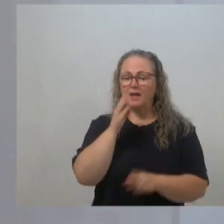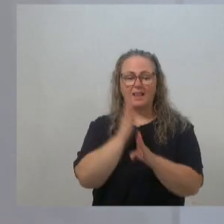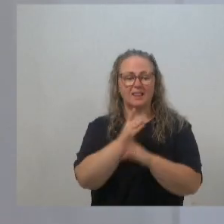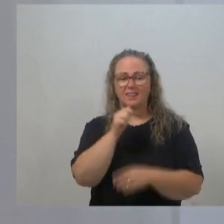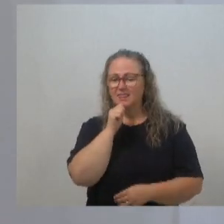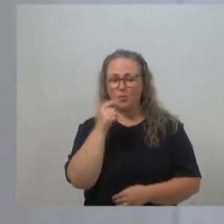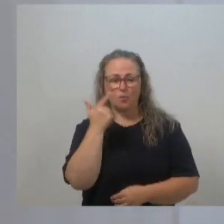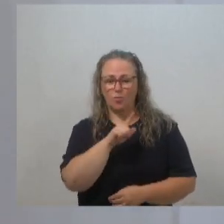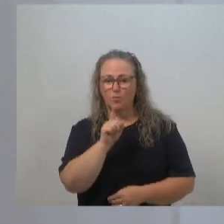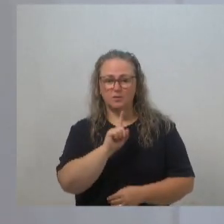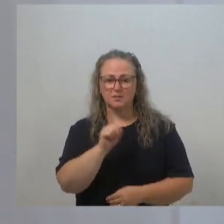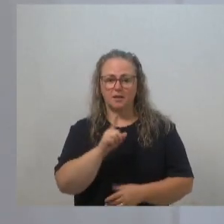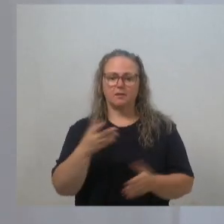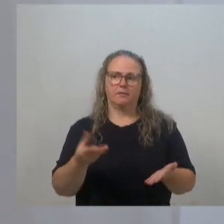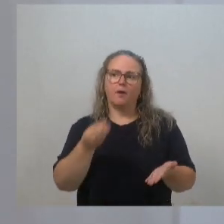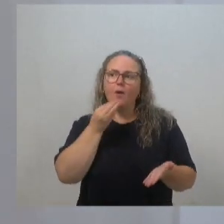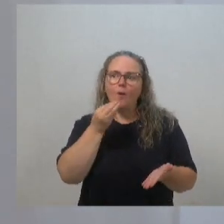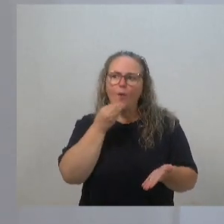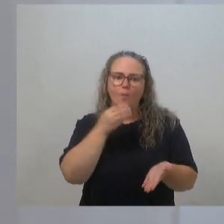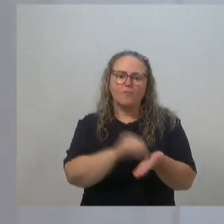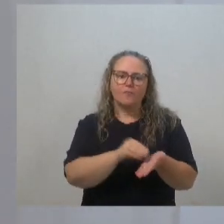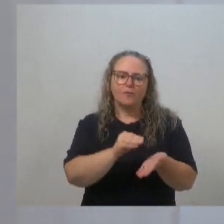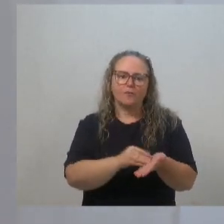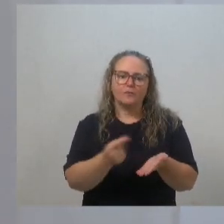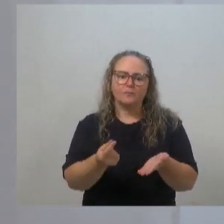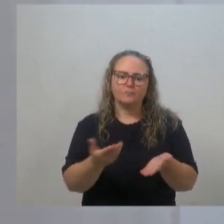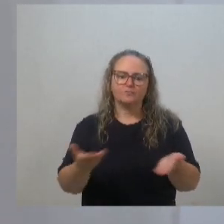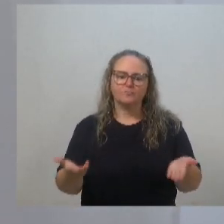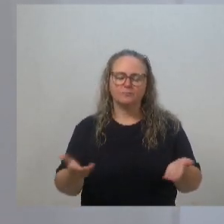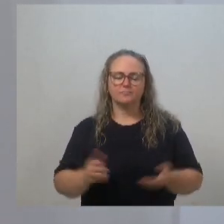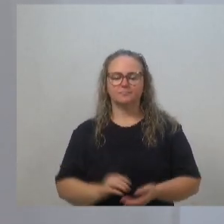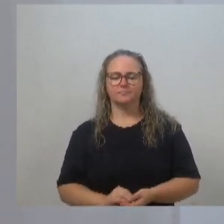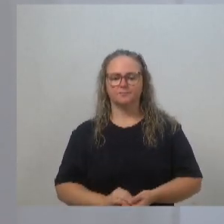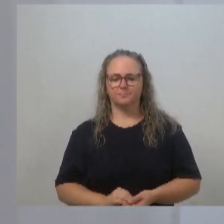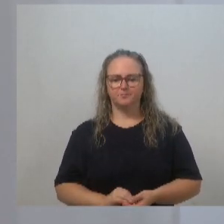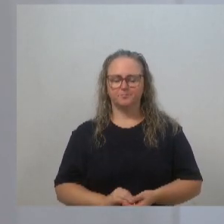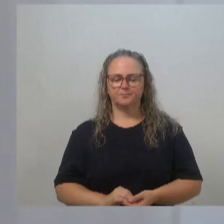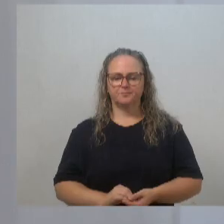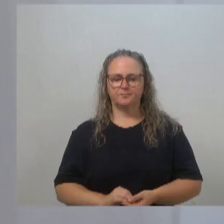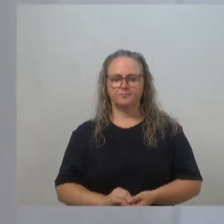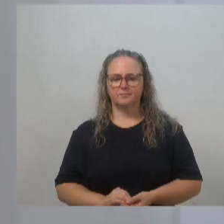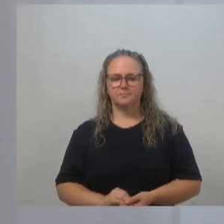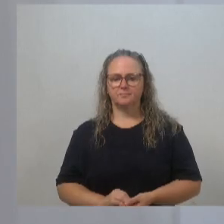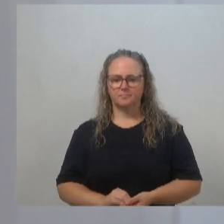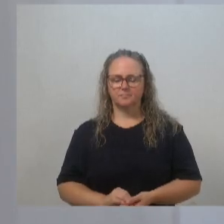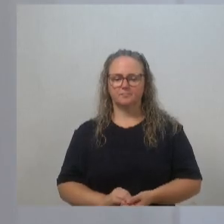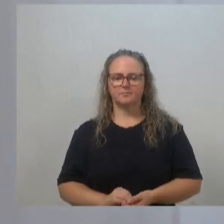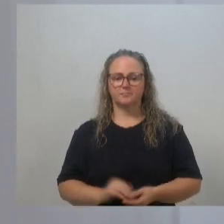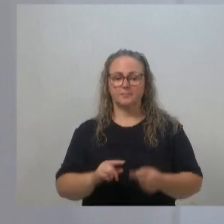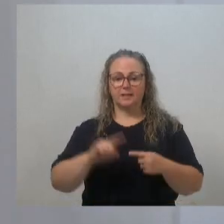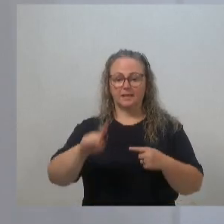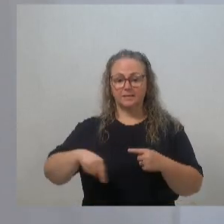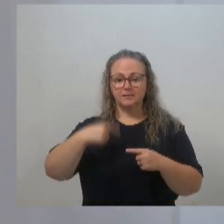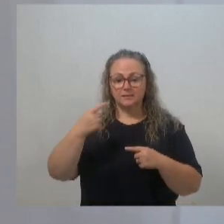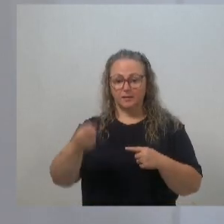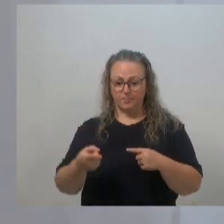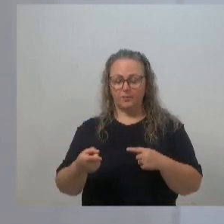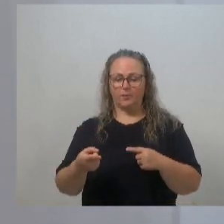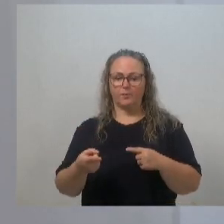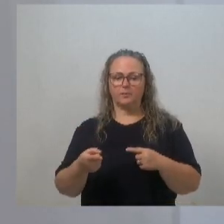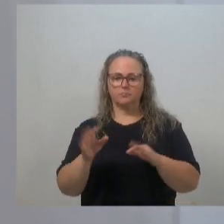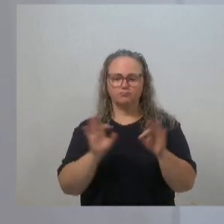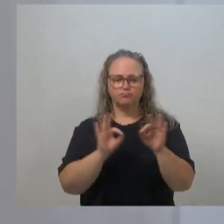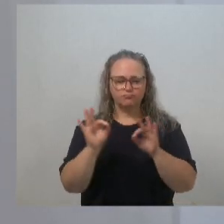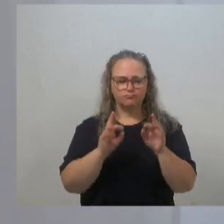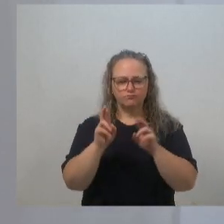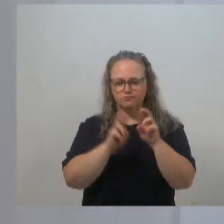não cobra, vai faltar esse valor lá. E fato. Depois dessa revisão, depois